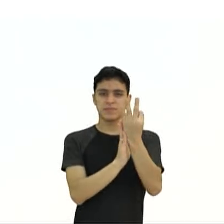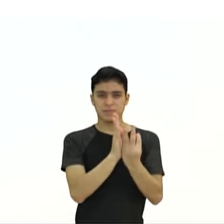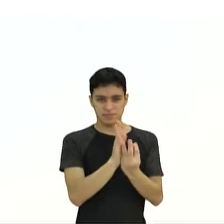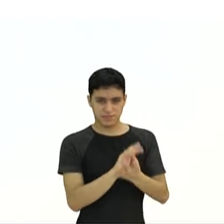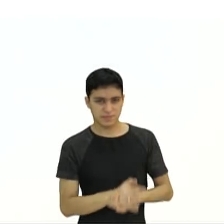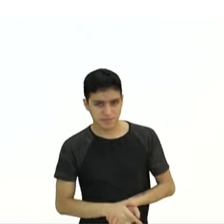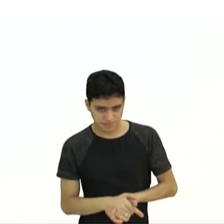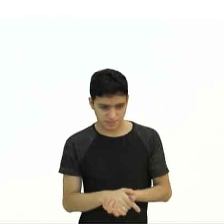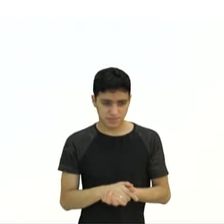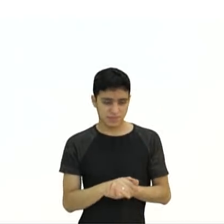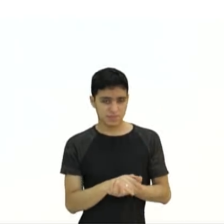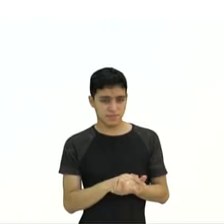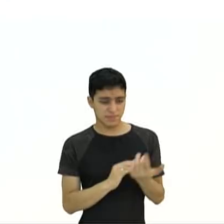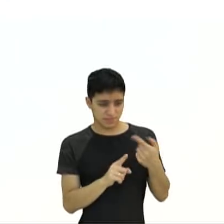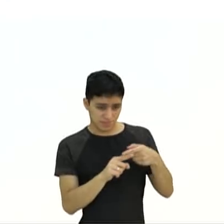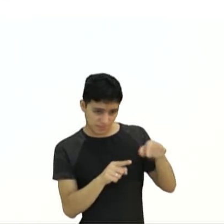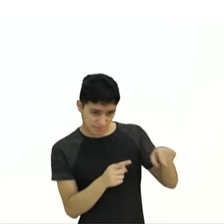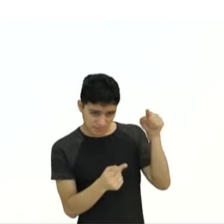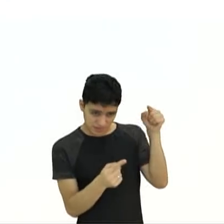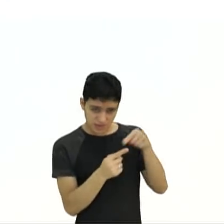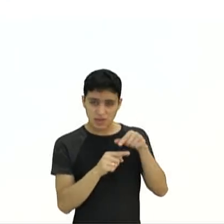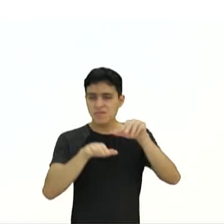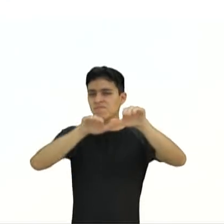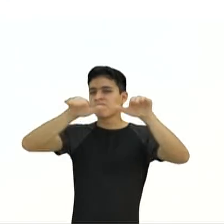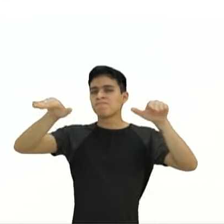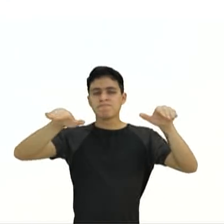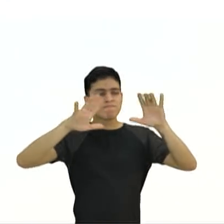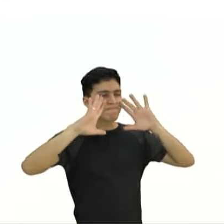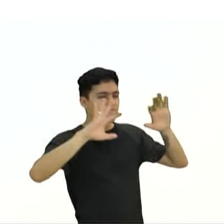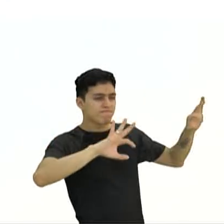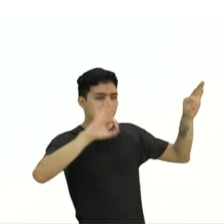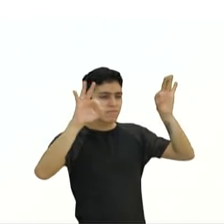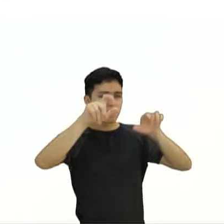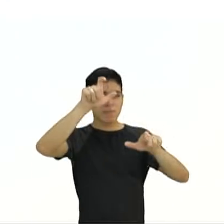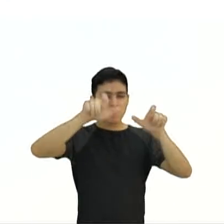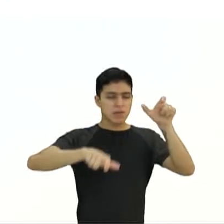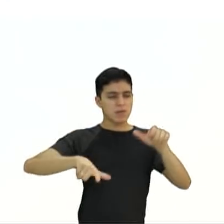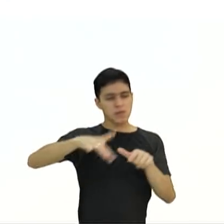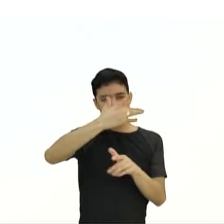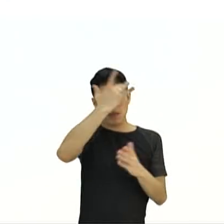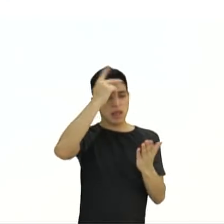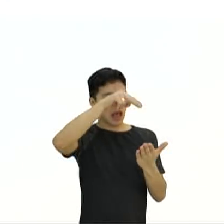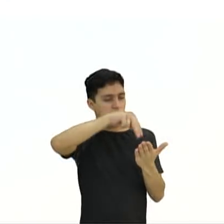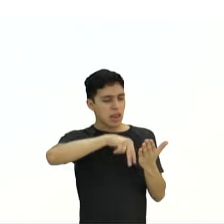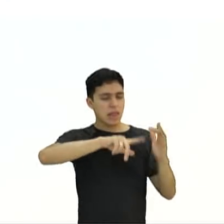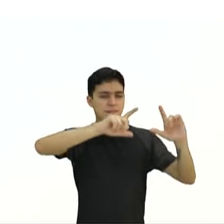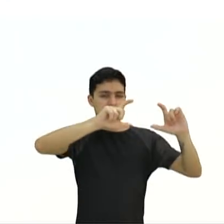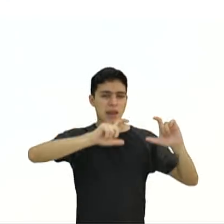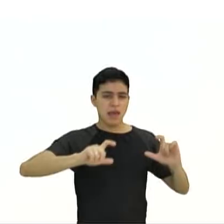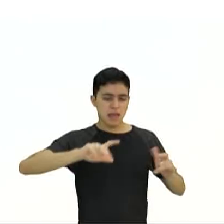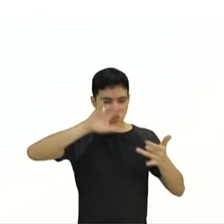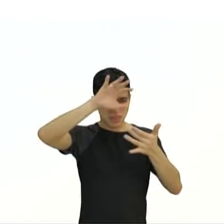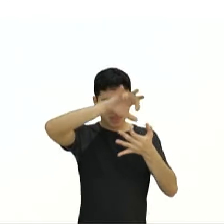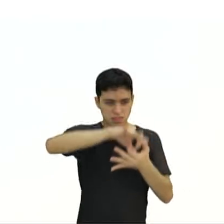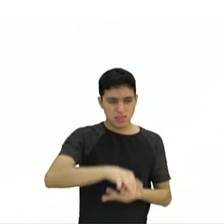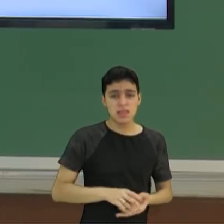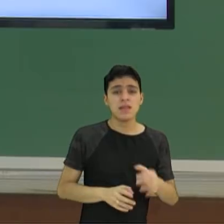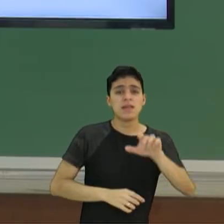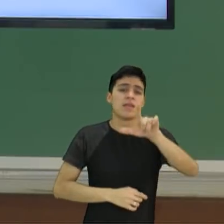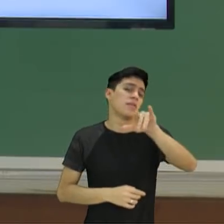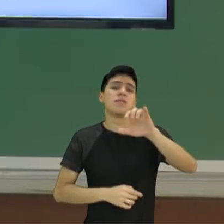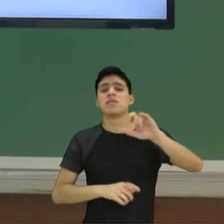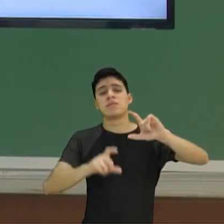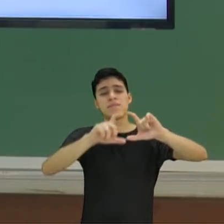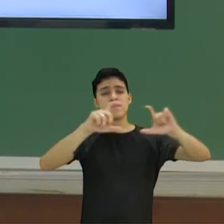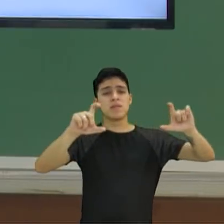jornalístico, pois seu objetivo é atrair e conduzir o leitor aos demais parágrafos. Então, o lead, sendo um